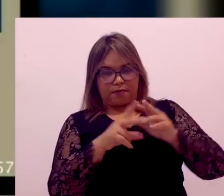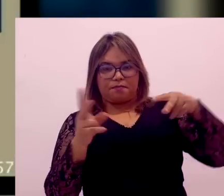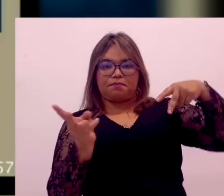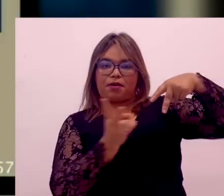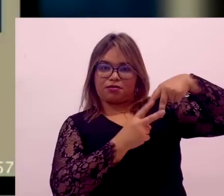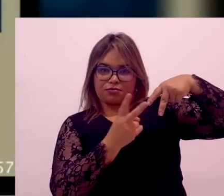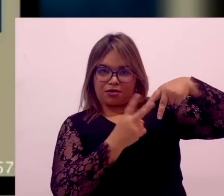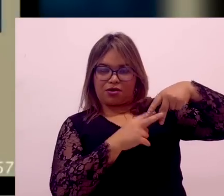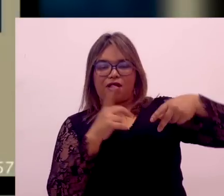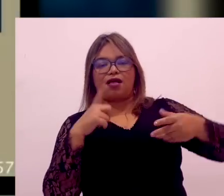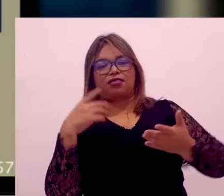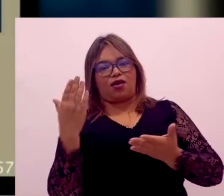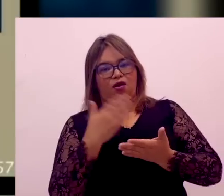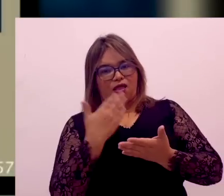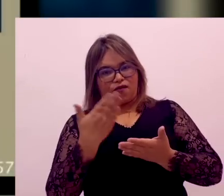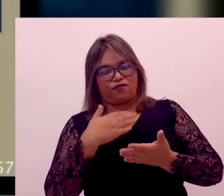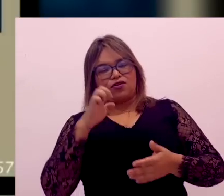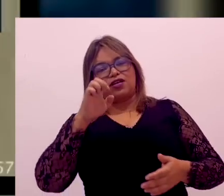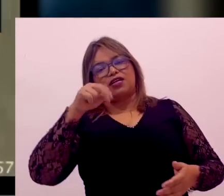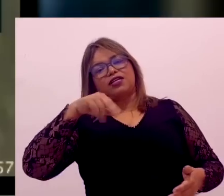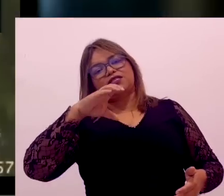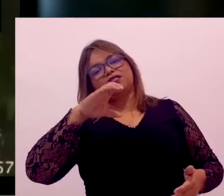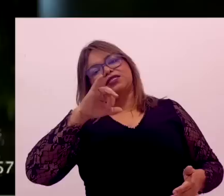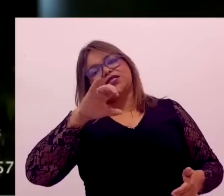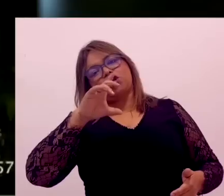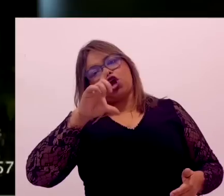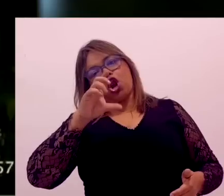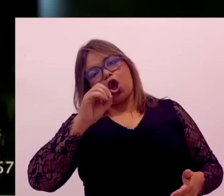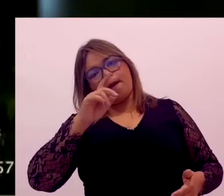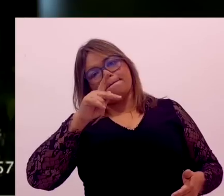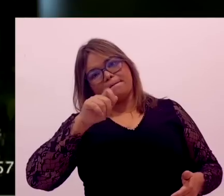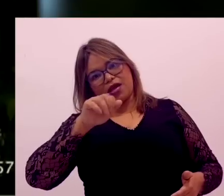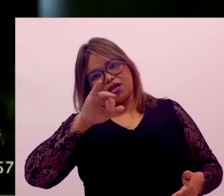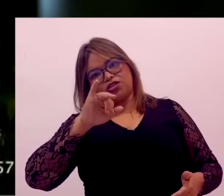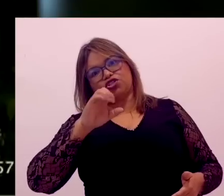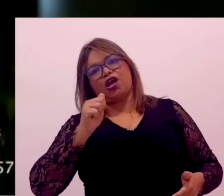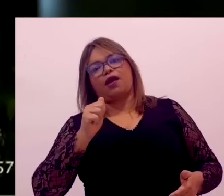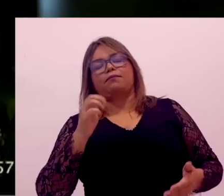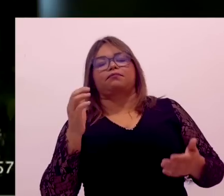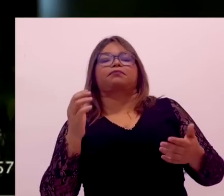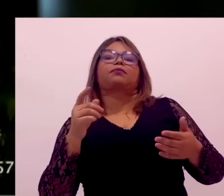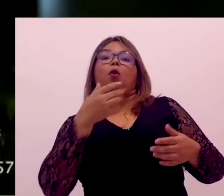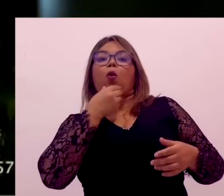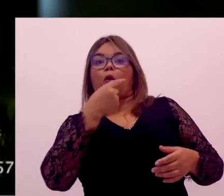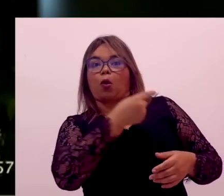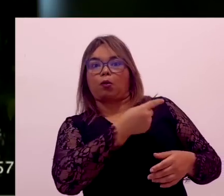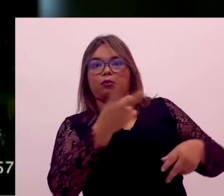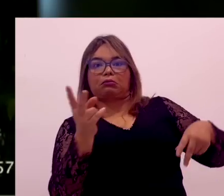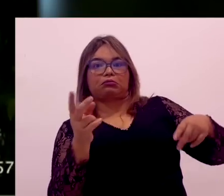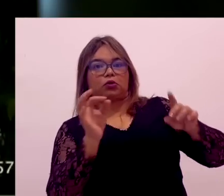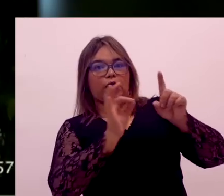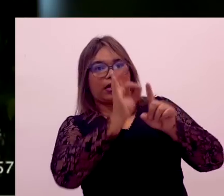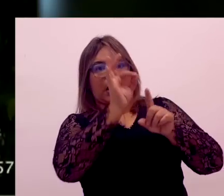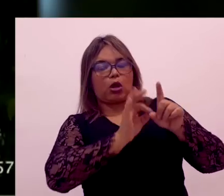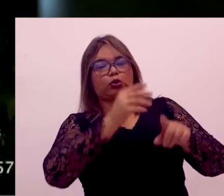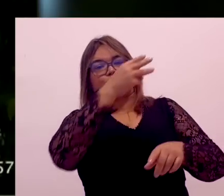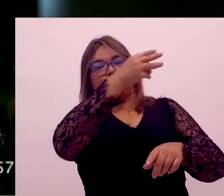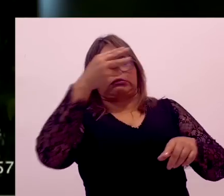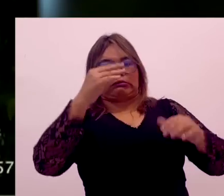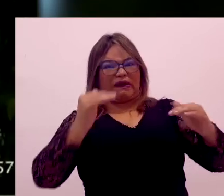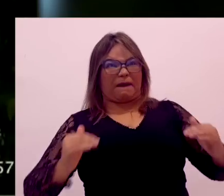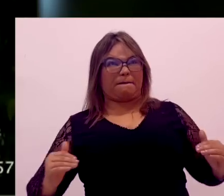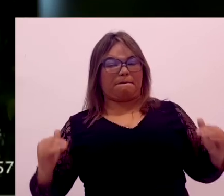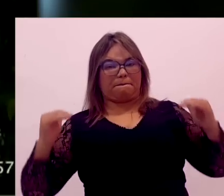era um maçom de grau 33. Isso significa que ele era um iniciado. Será que a maçonaria é